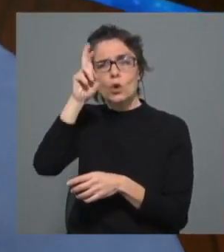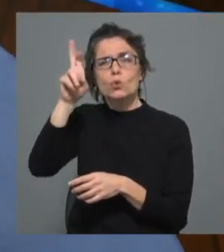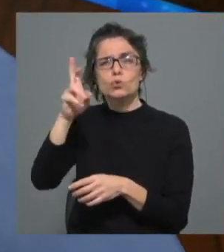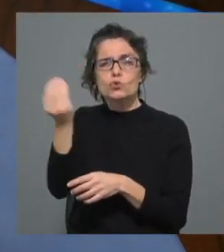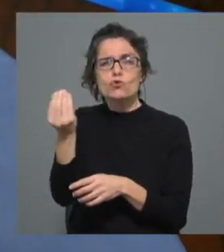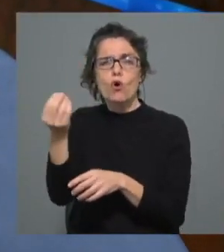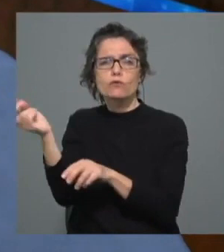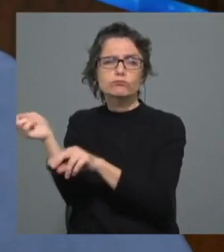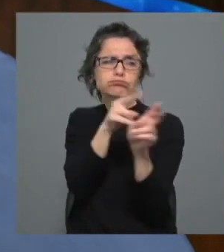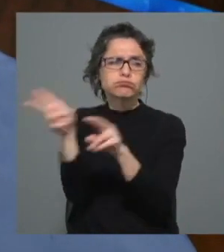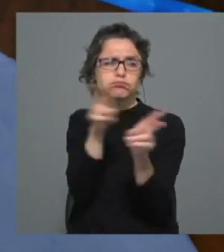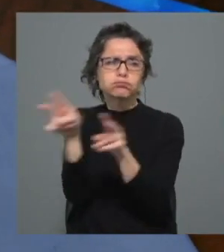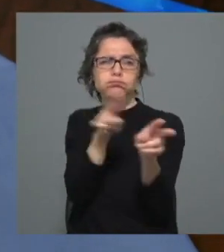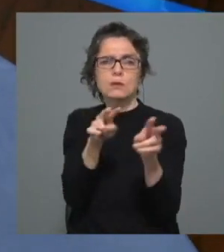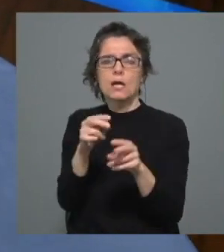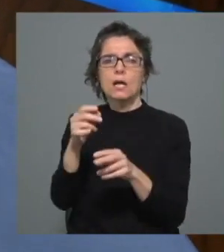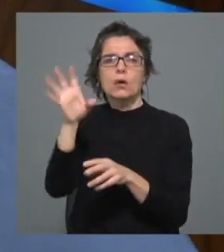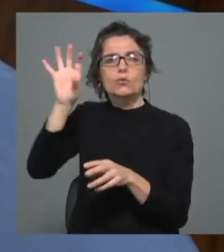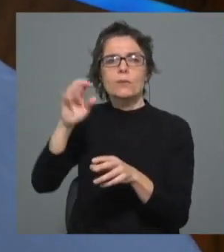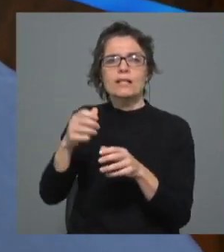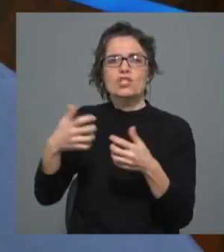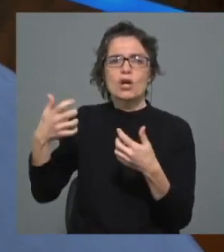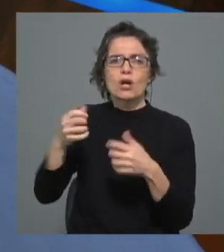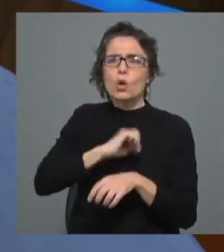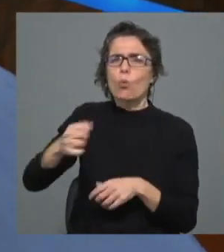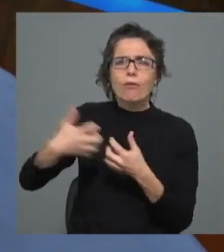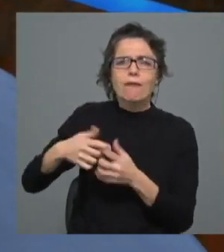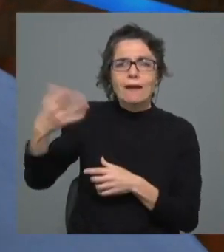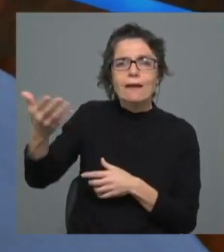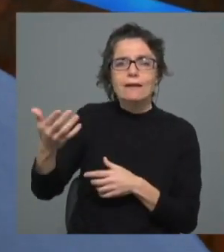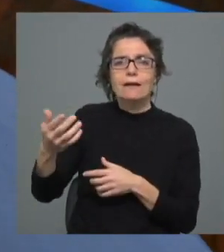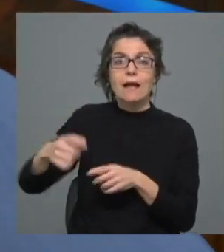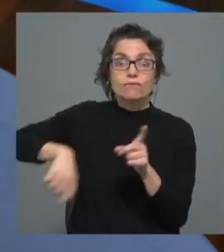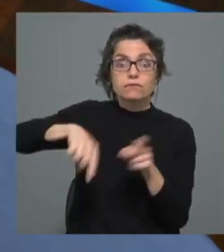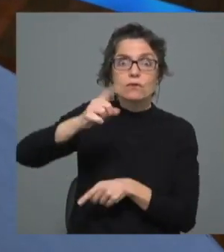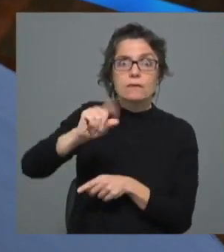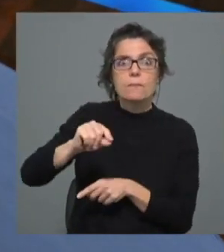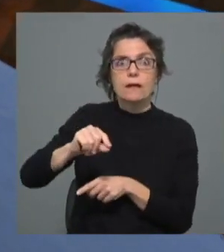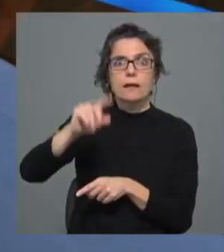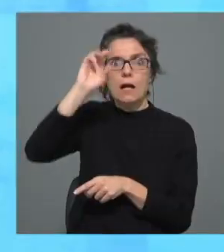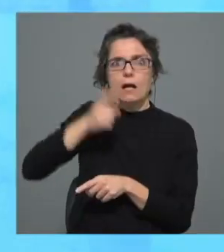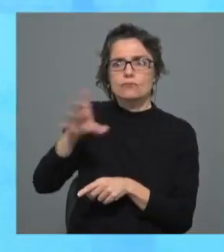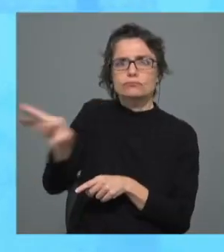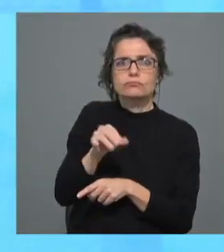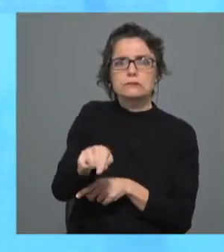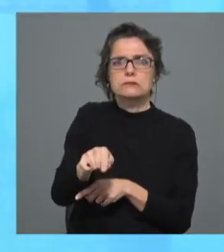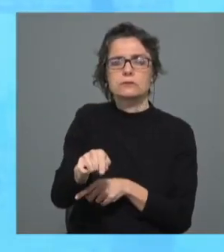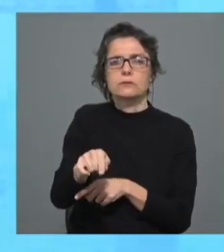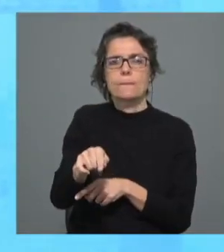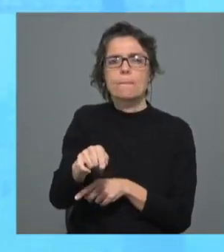país em contestação em relação à guerra e muitos, claramente, também a fugir ao recrutamento militar. Não é gratuito que,